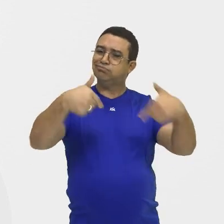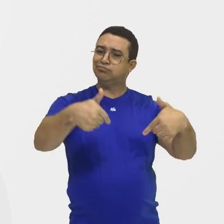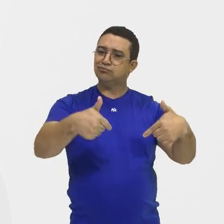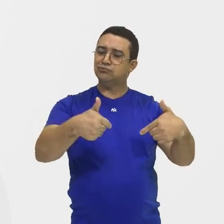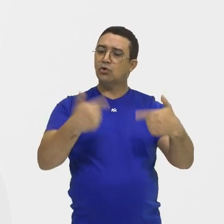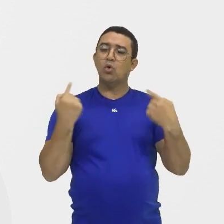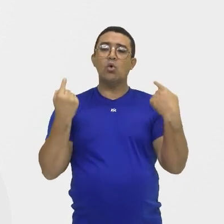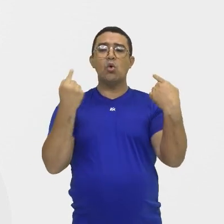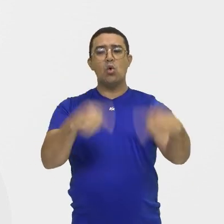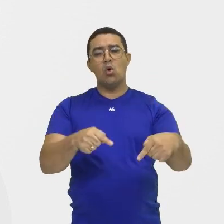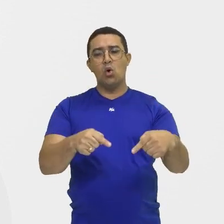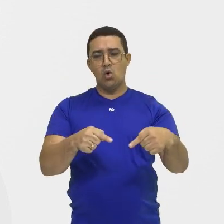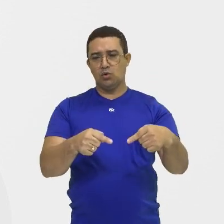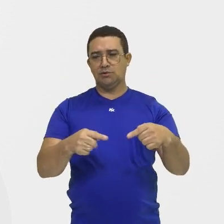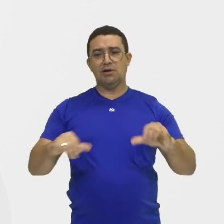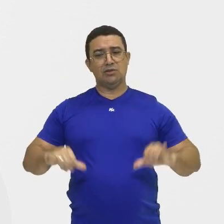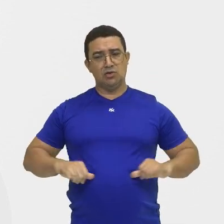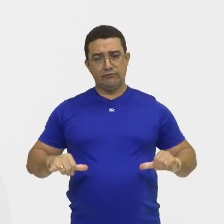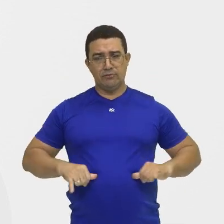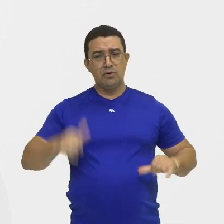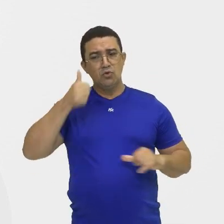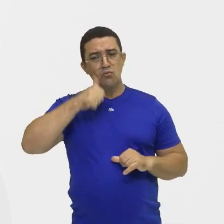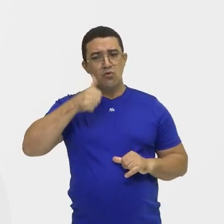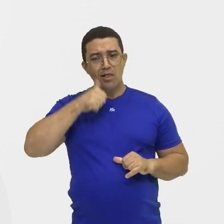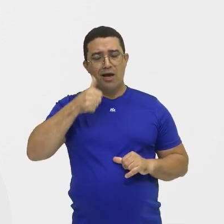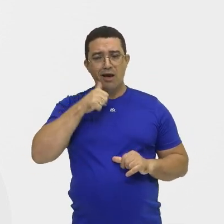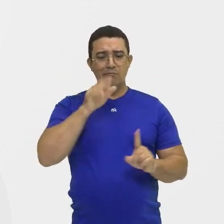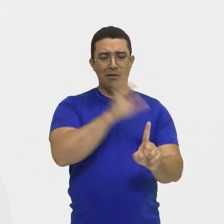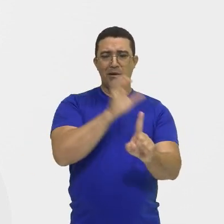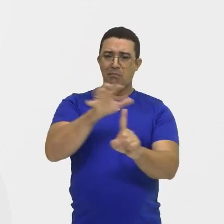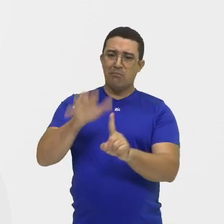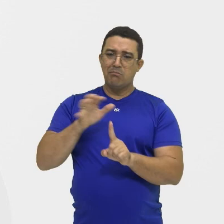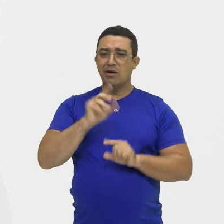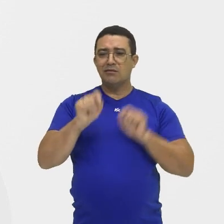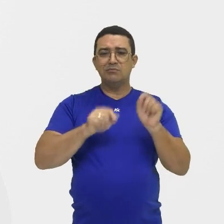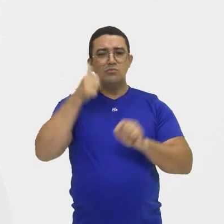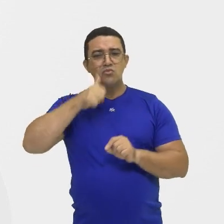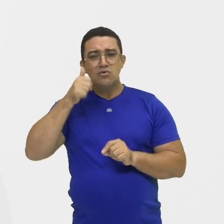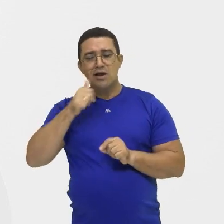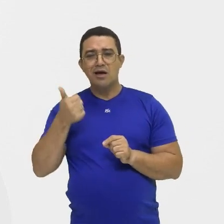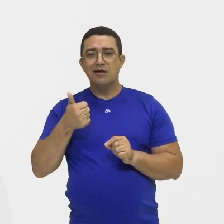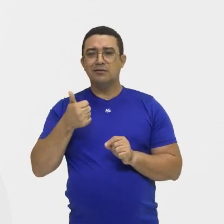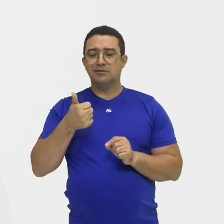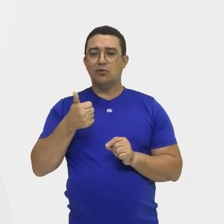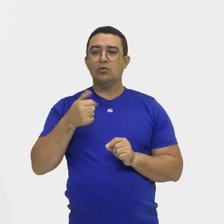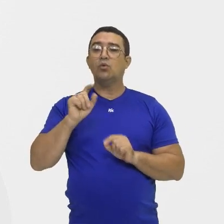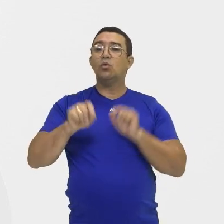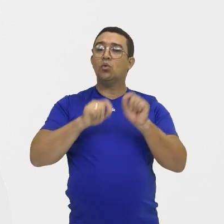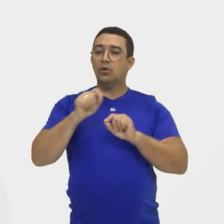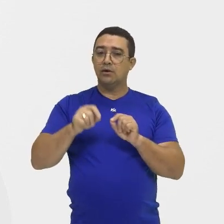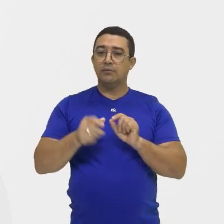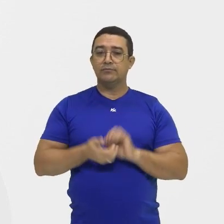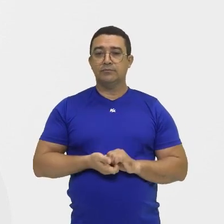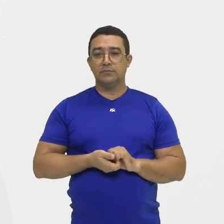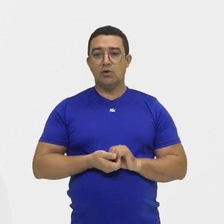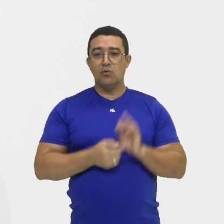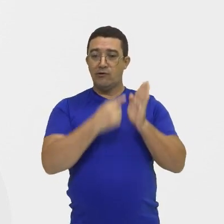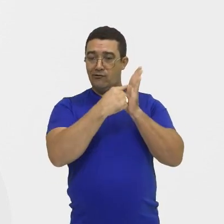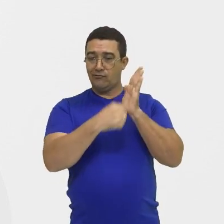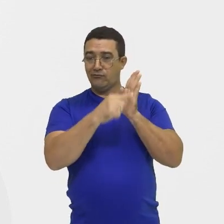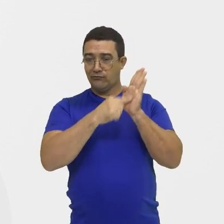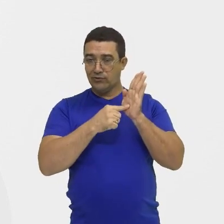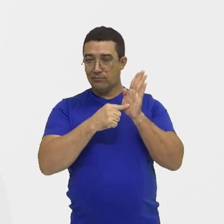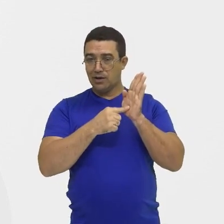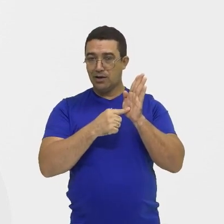físicas e psicológicas sofridas por mulheres. Então, sancionada a lei do sinal vermelho contra a violência